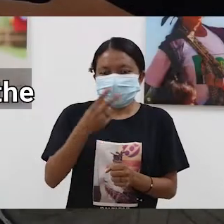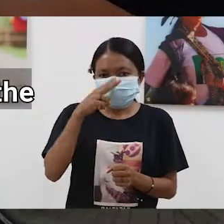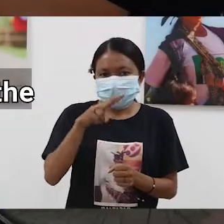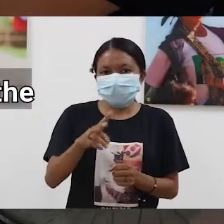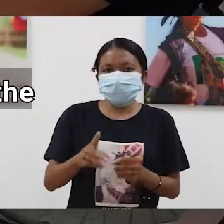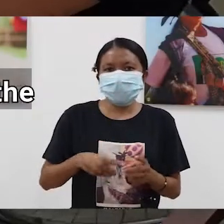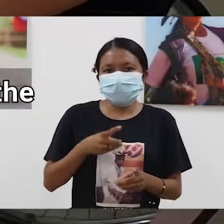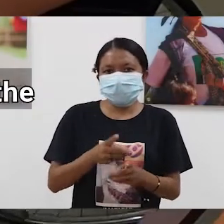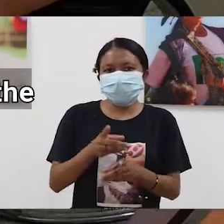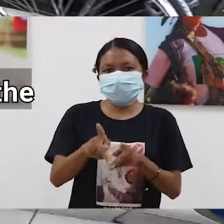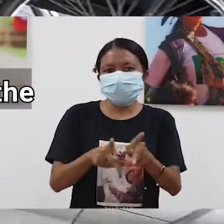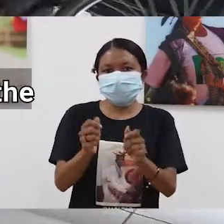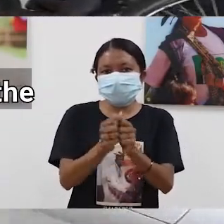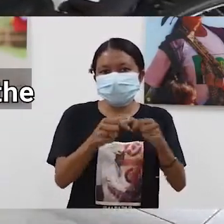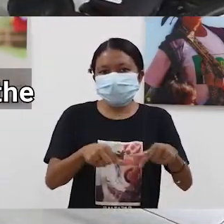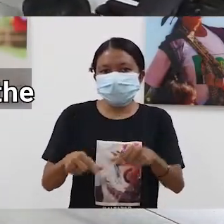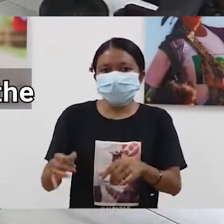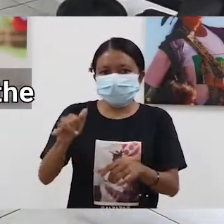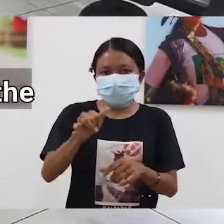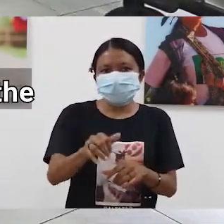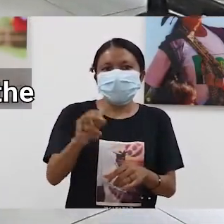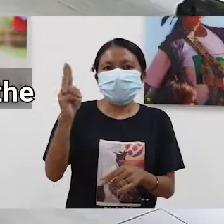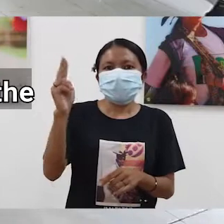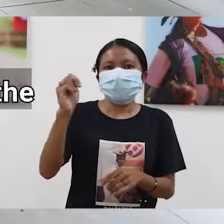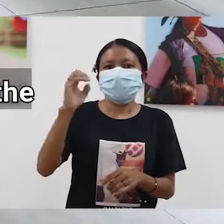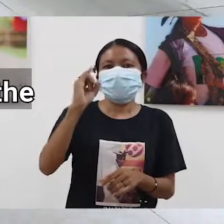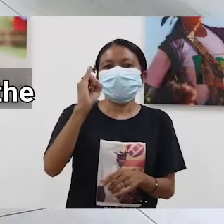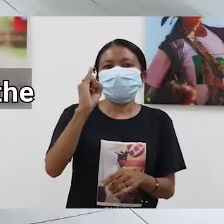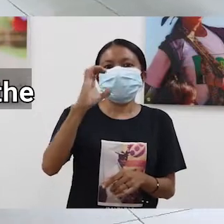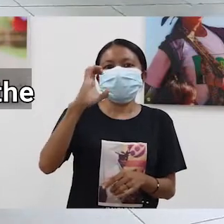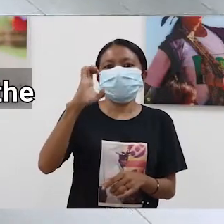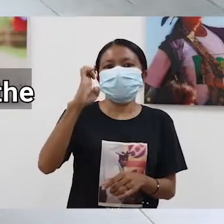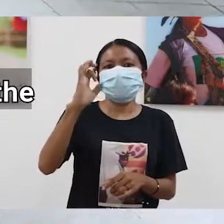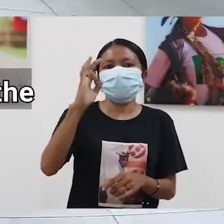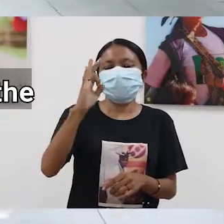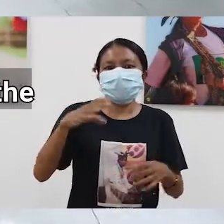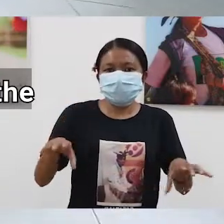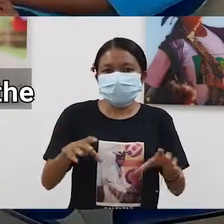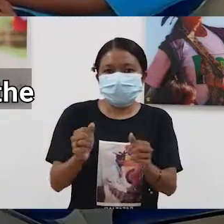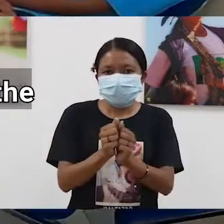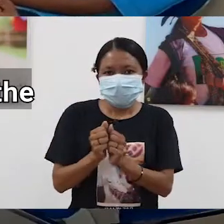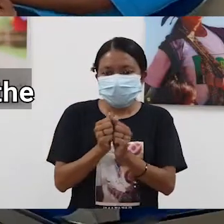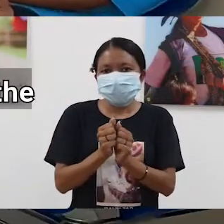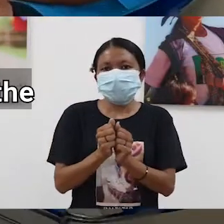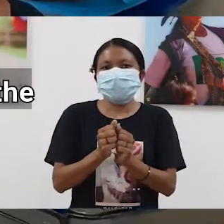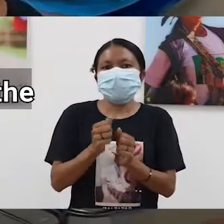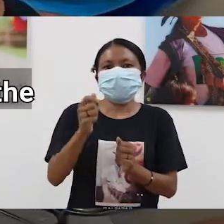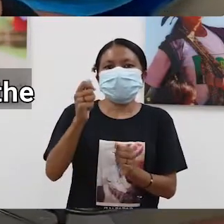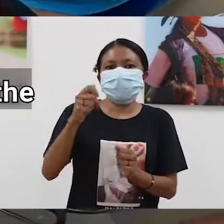atau realiza direito ba emo deficiência sira. UNICEF Serviço Amutuko Associação Alumni Parlamento